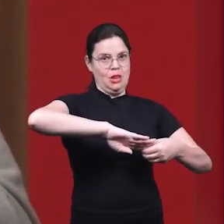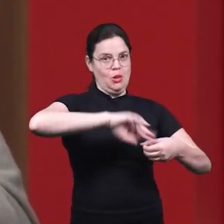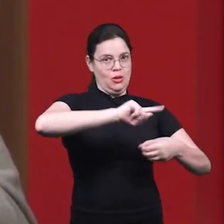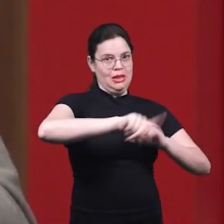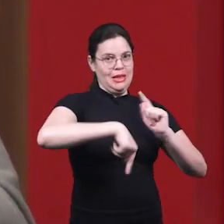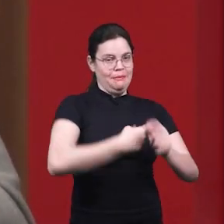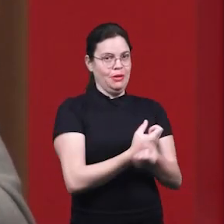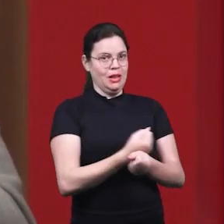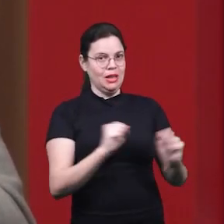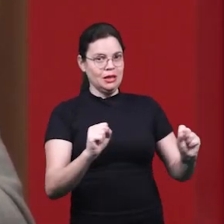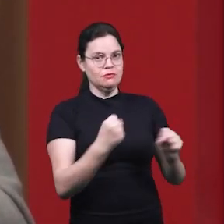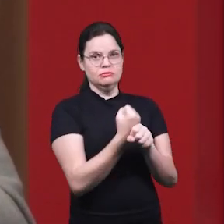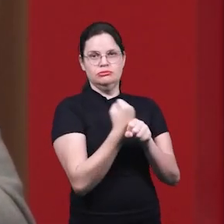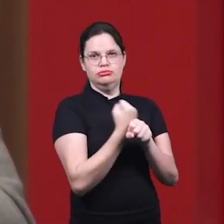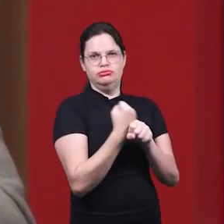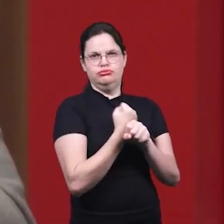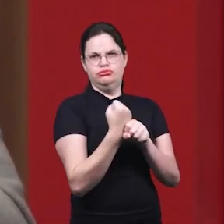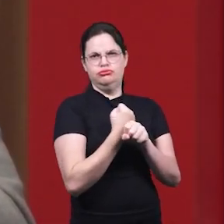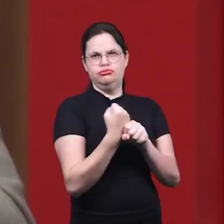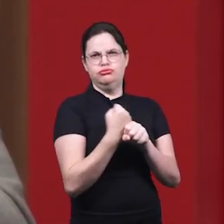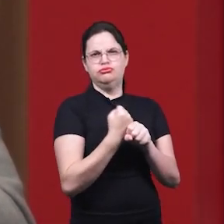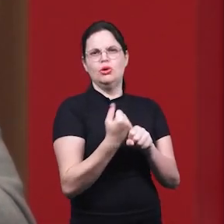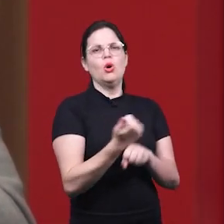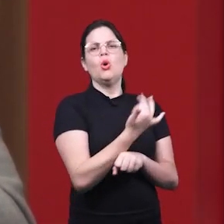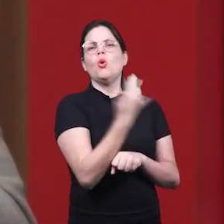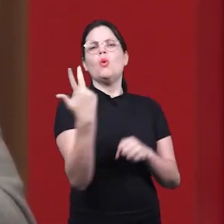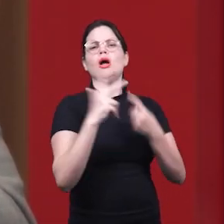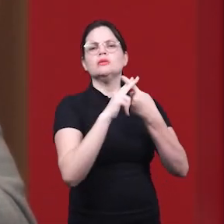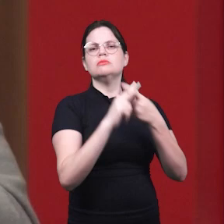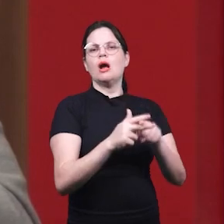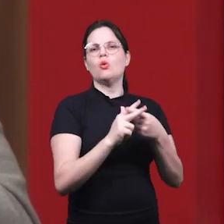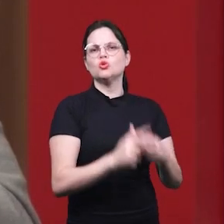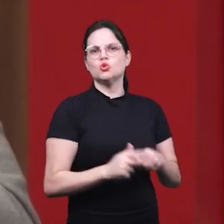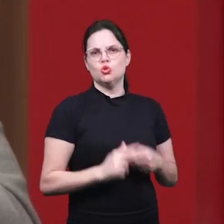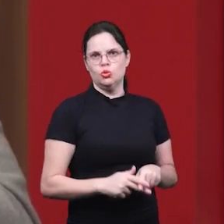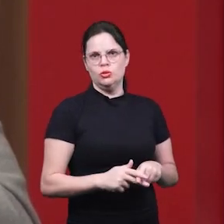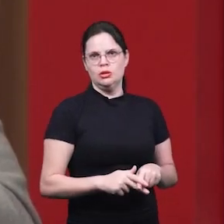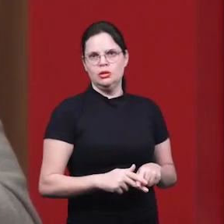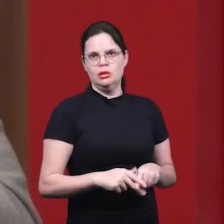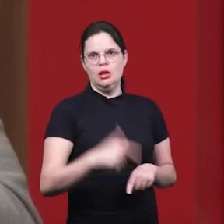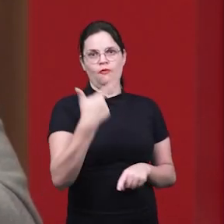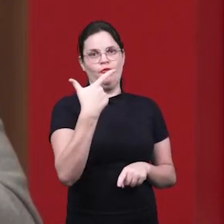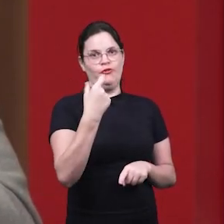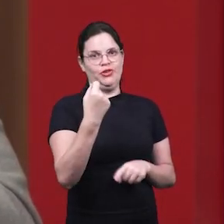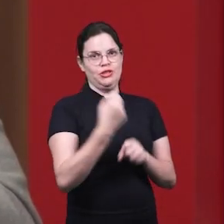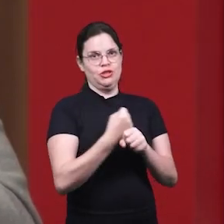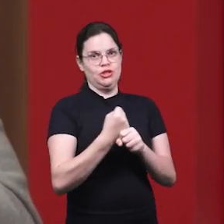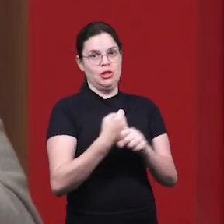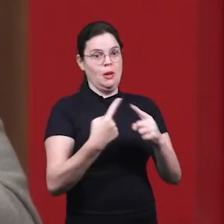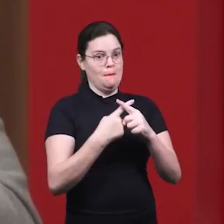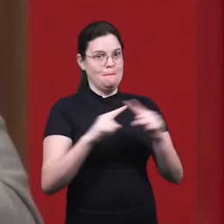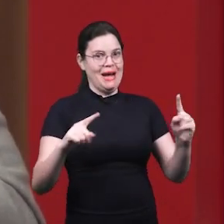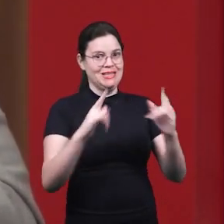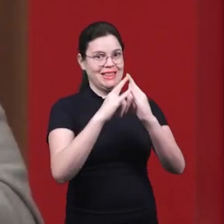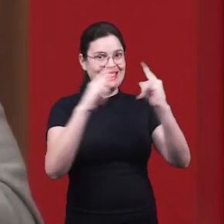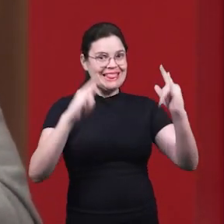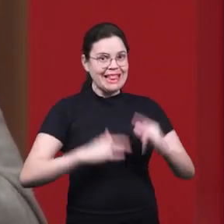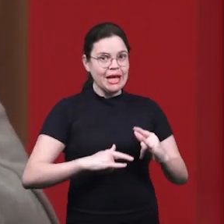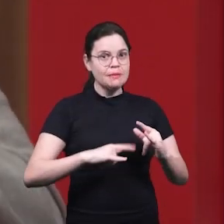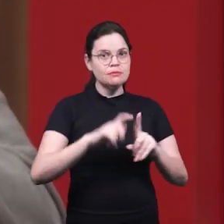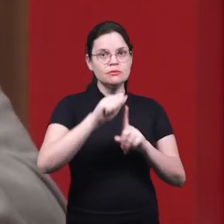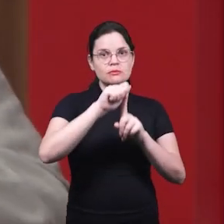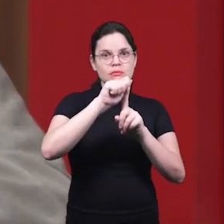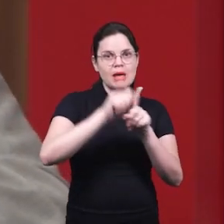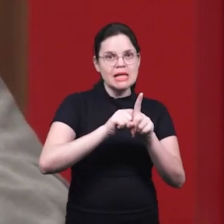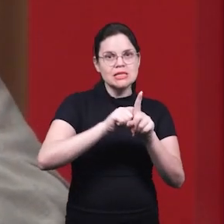reconstruído. Mas o altar dos holocaustos foi reconstruído com 8 meses. Então,